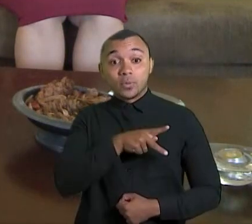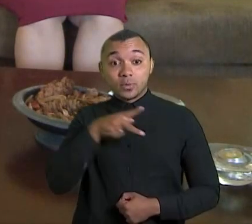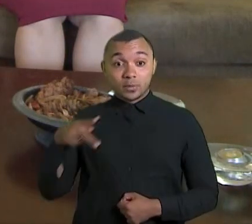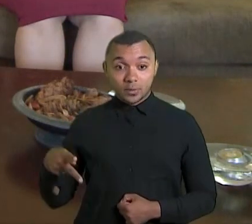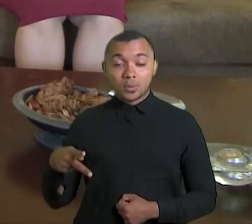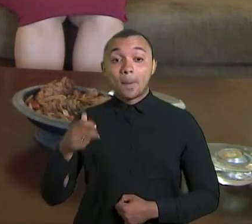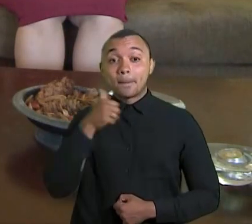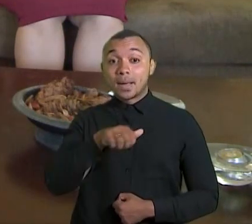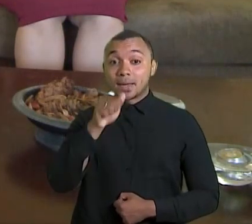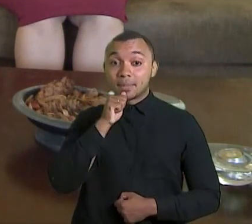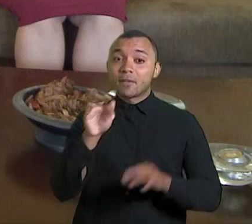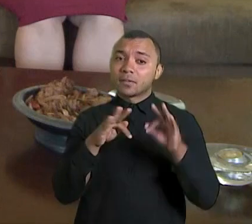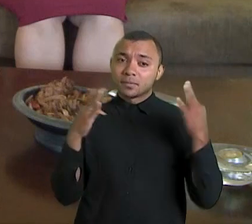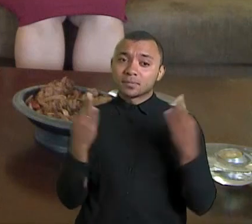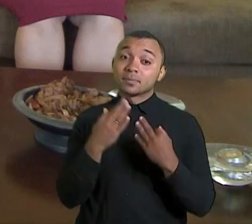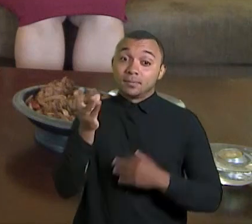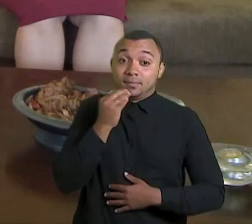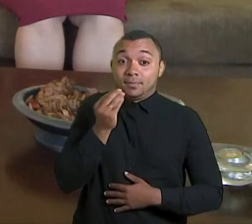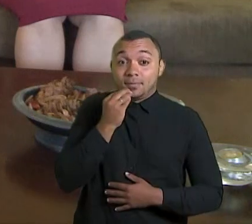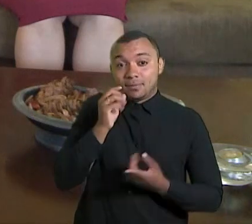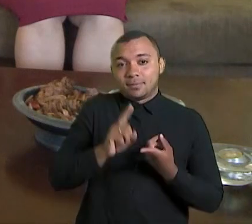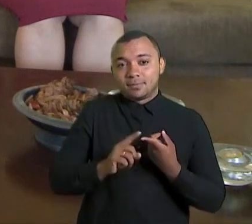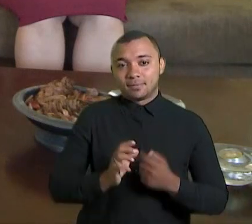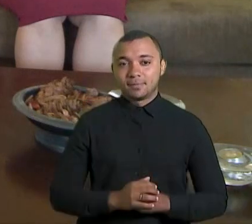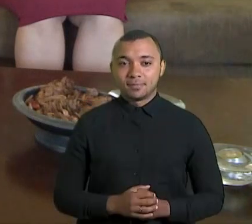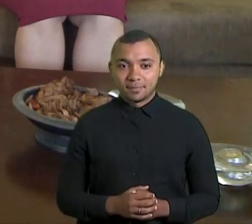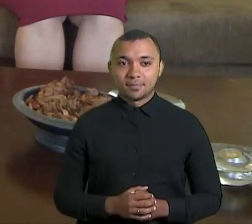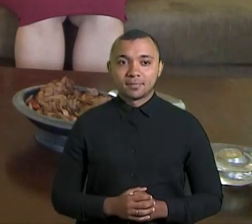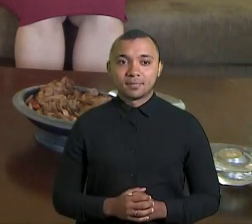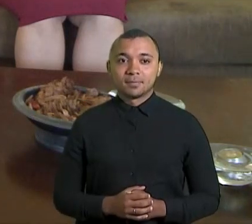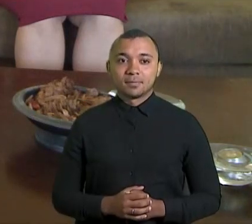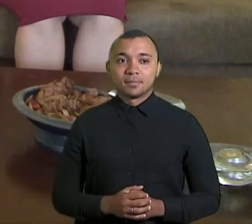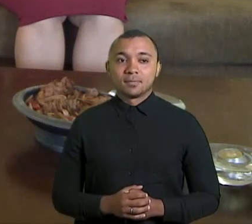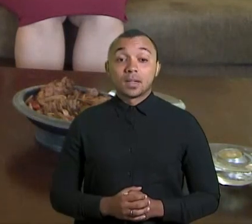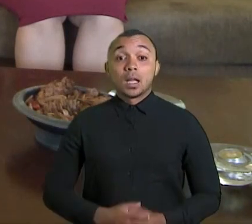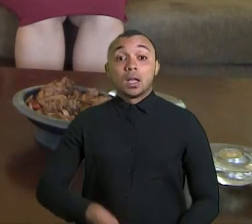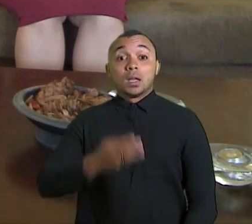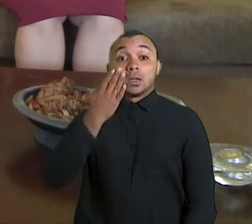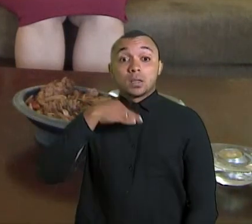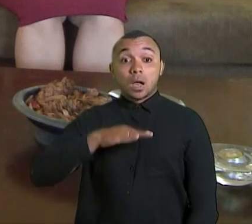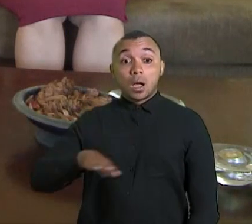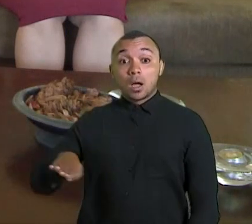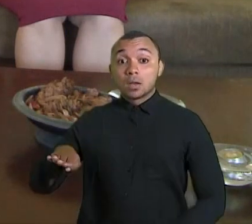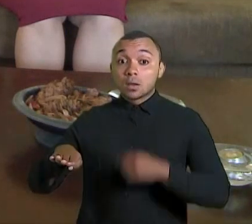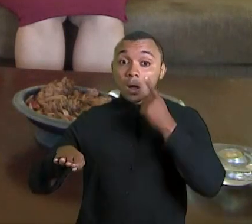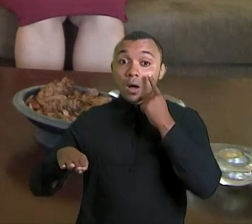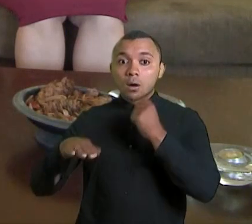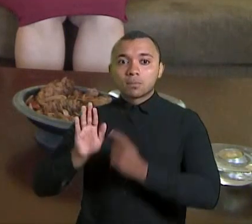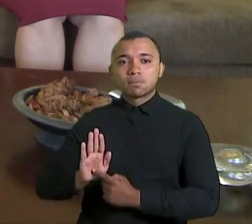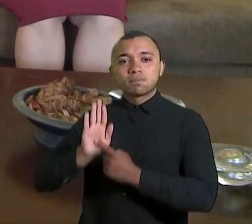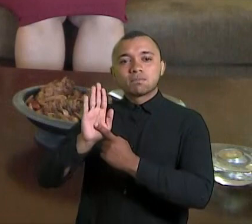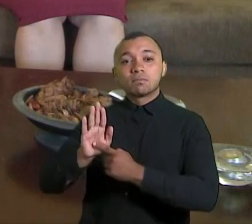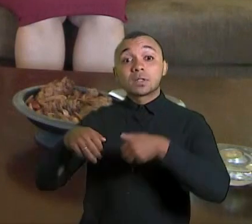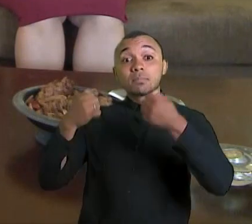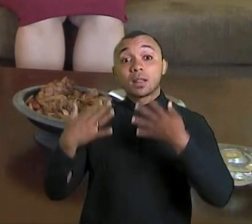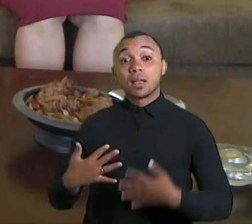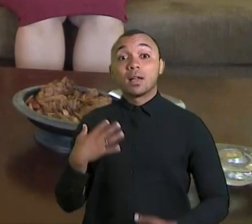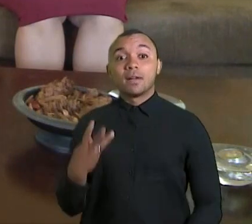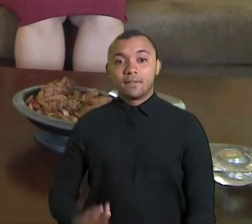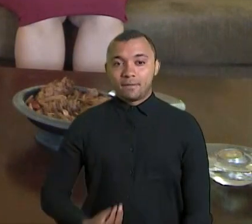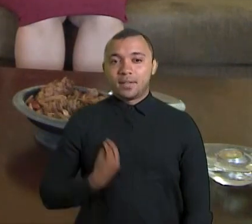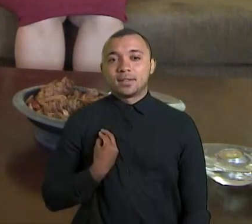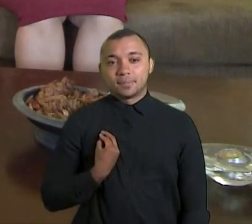que as mães podem fazer também. Se inclua para a sua criança, mostre a vida como ela é para